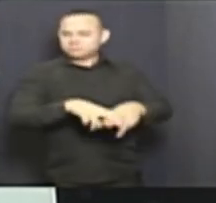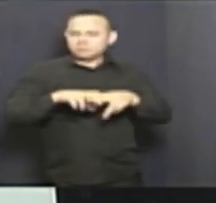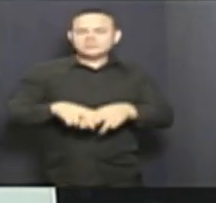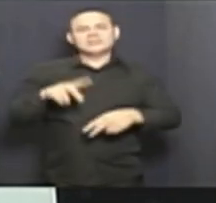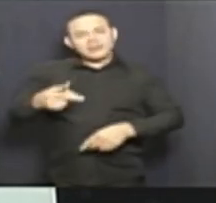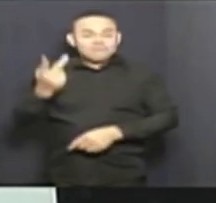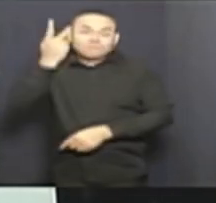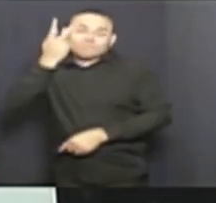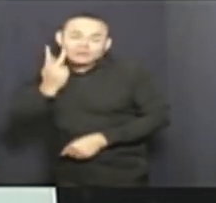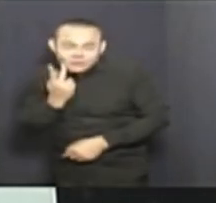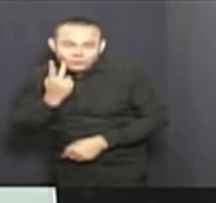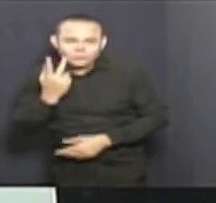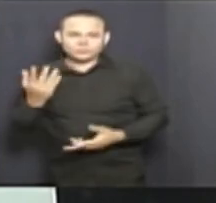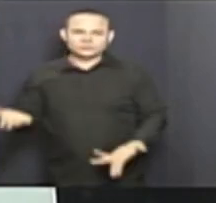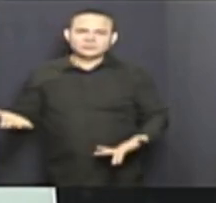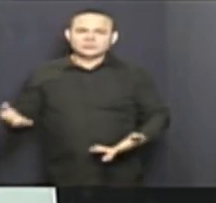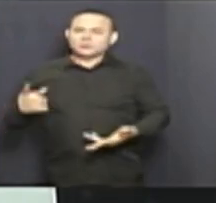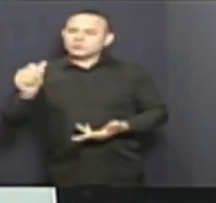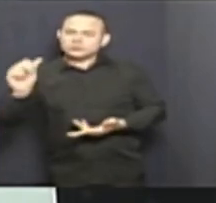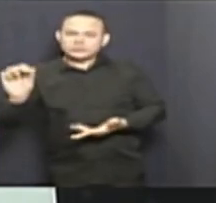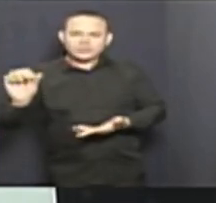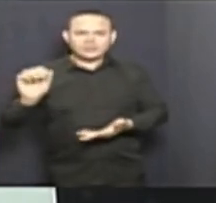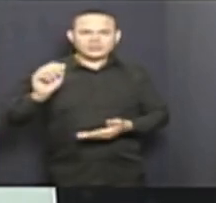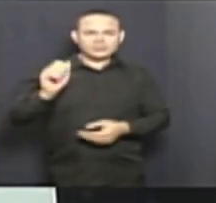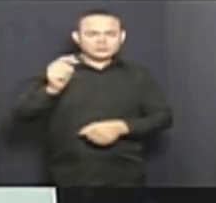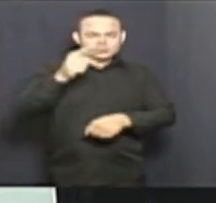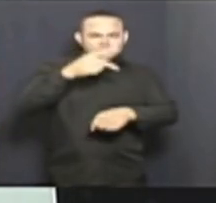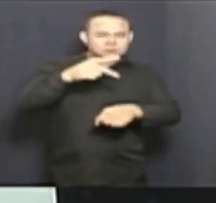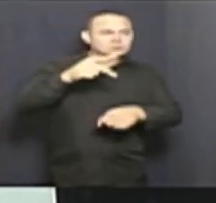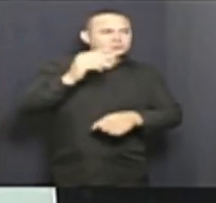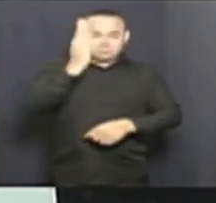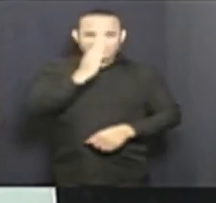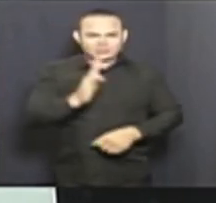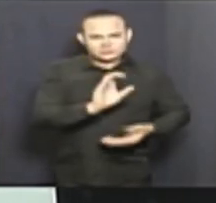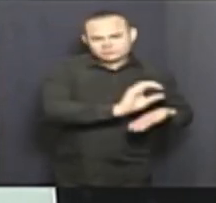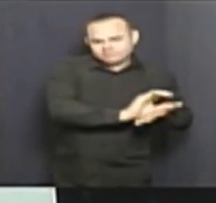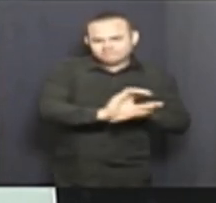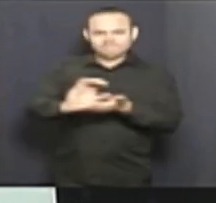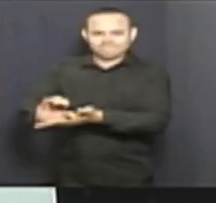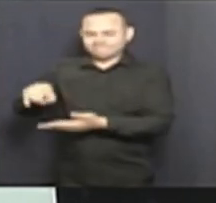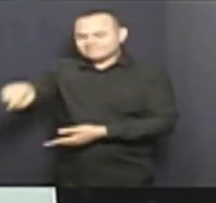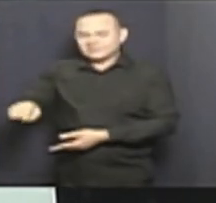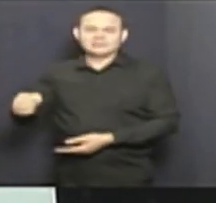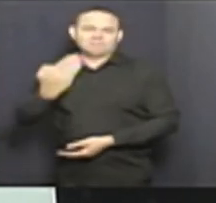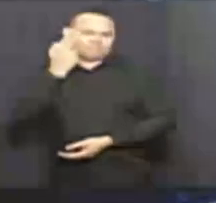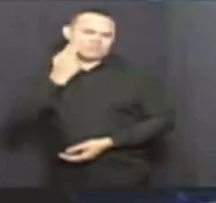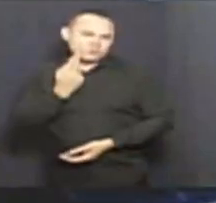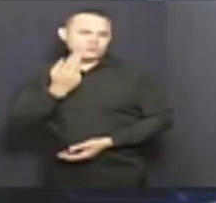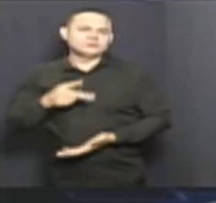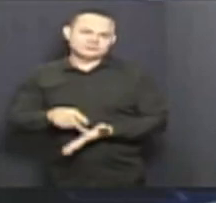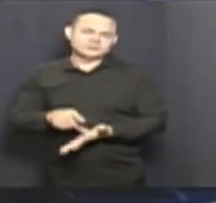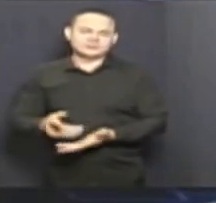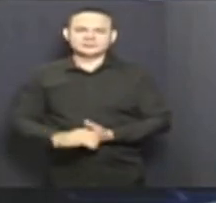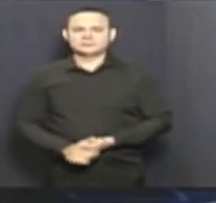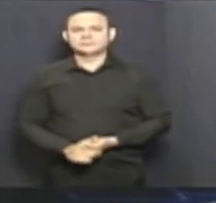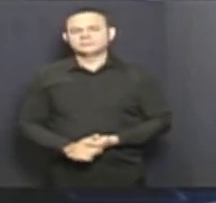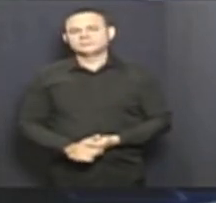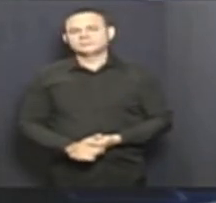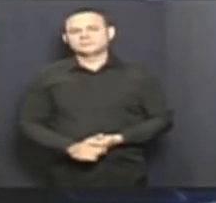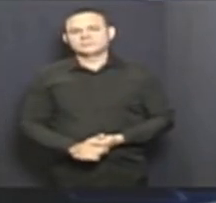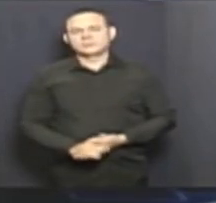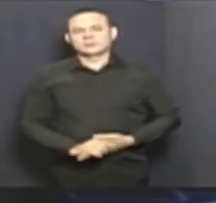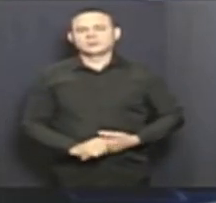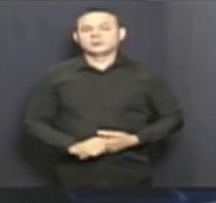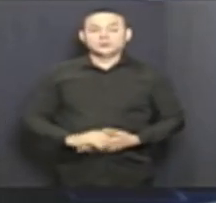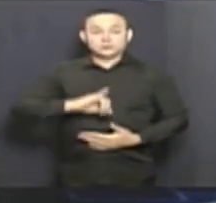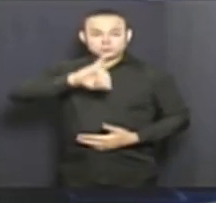vergonhoso as verbas destinada a 0 orçamentários destinados para essa finalidade e vergonhoso mesmo